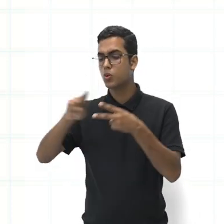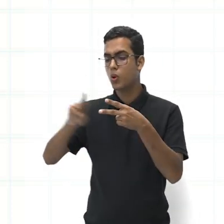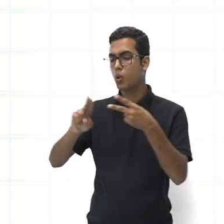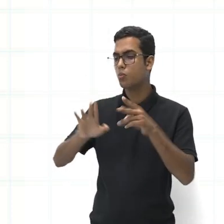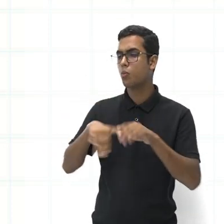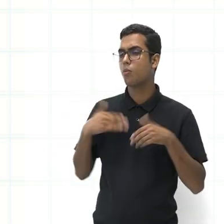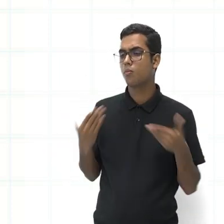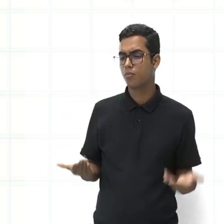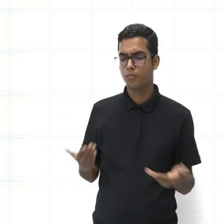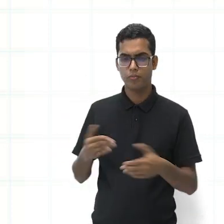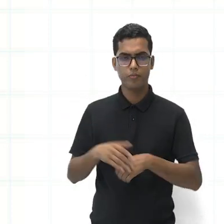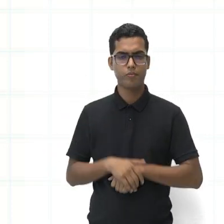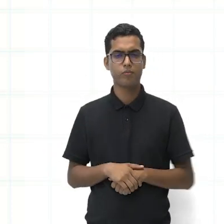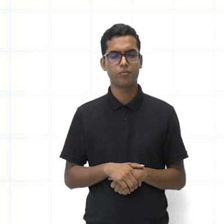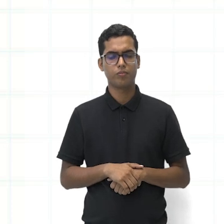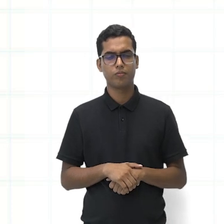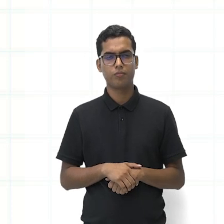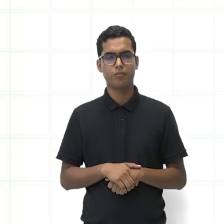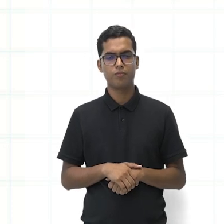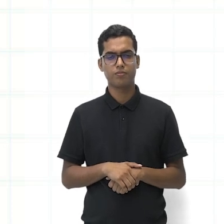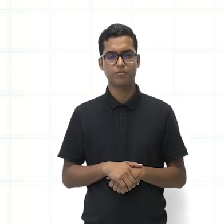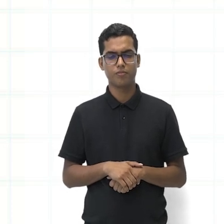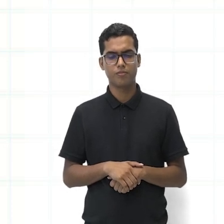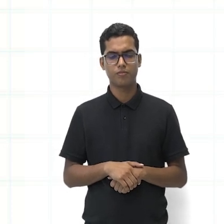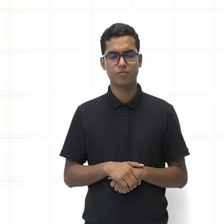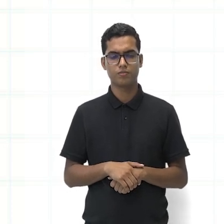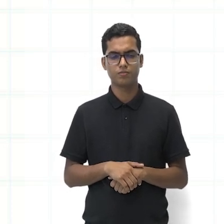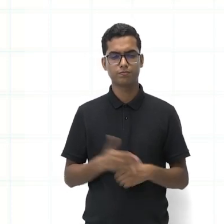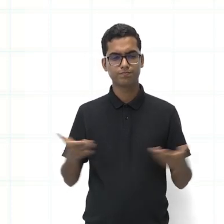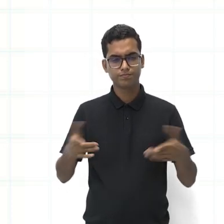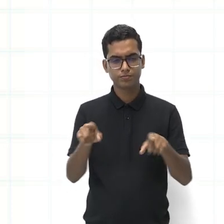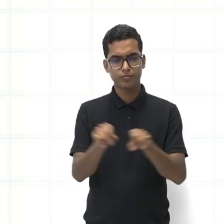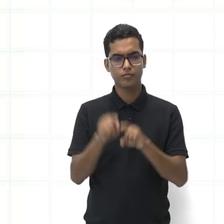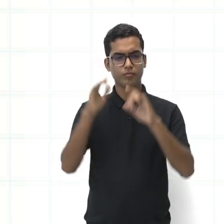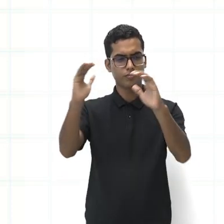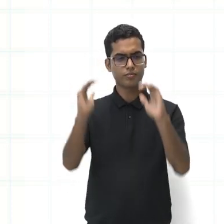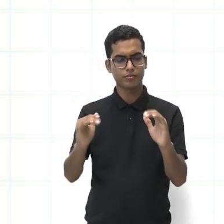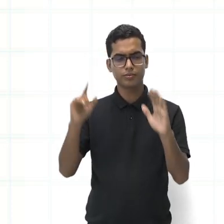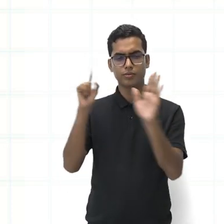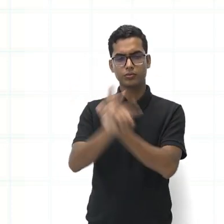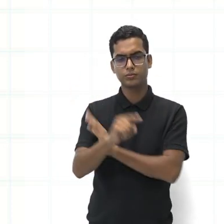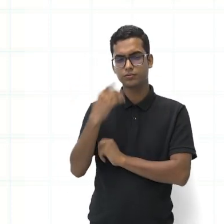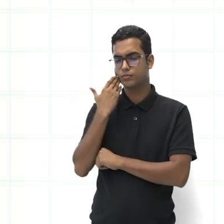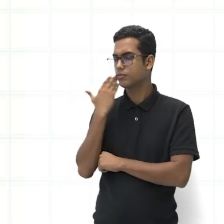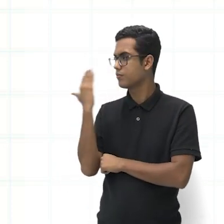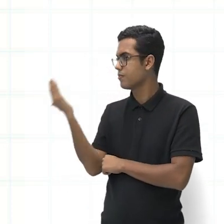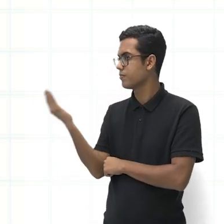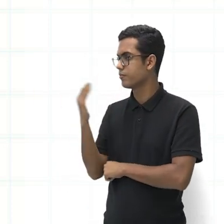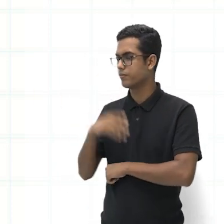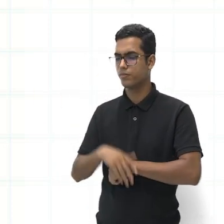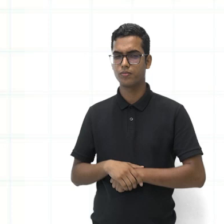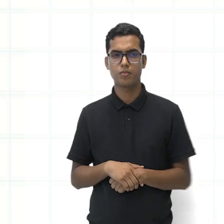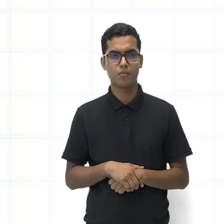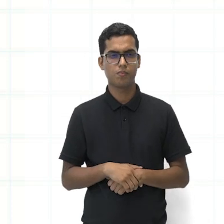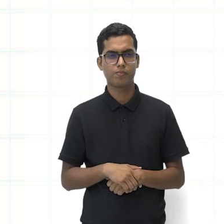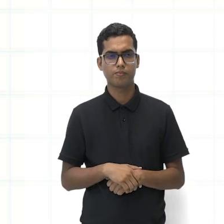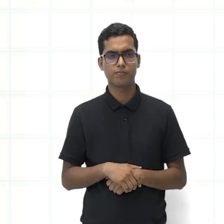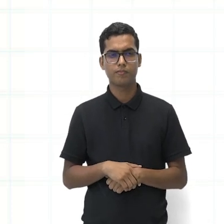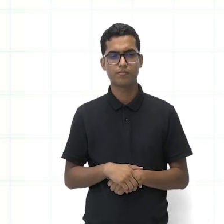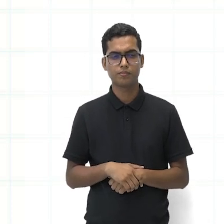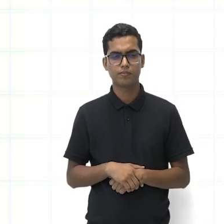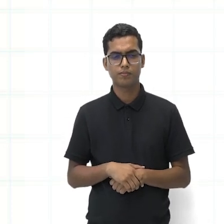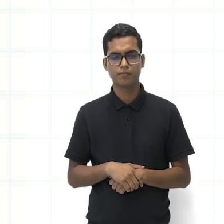são os nomes dos seus pais? Já que são dois. Aí outra pergunta. When were you born? Aqui